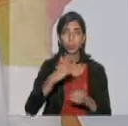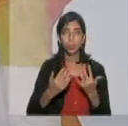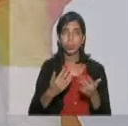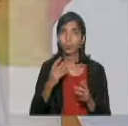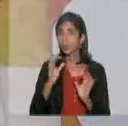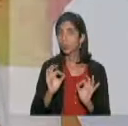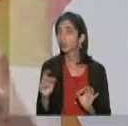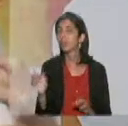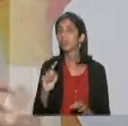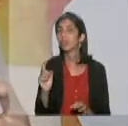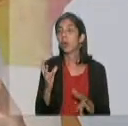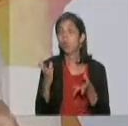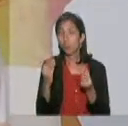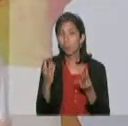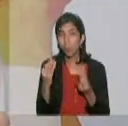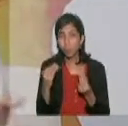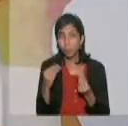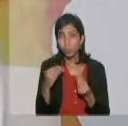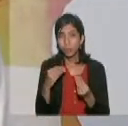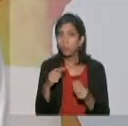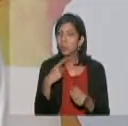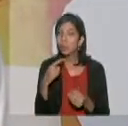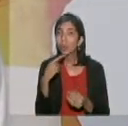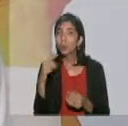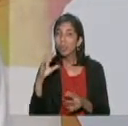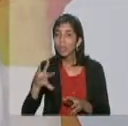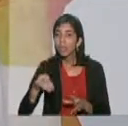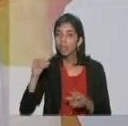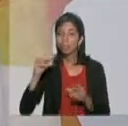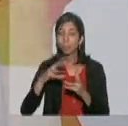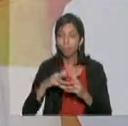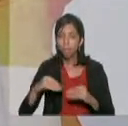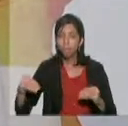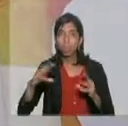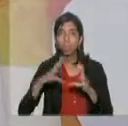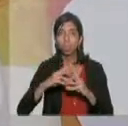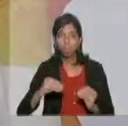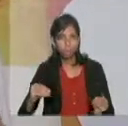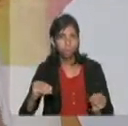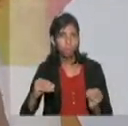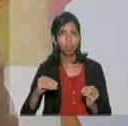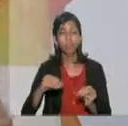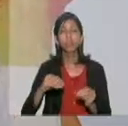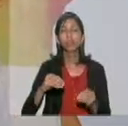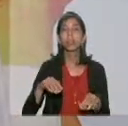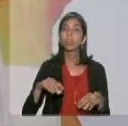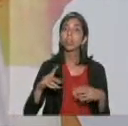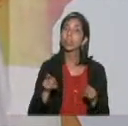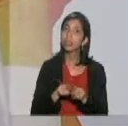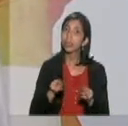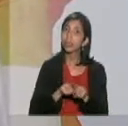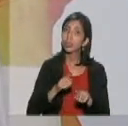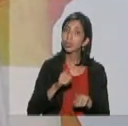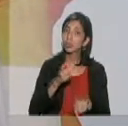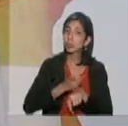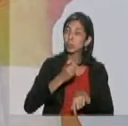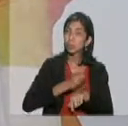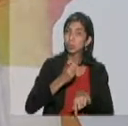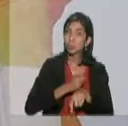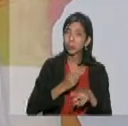o bebê? Sim, nem todo mundo... Se você deixar a criança comer sozinha, ele pode demorar 5 minutos se não querer mais, ou ele pode ficar 1 hora